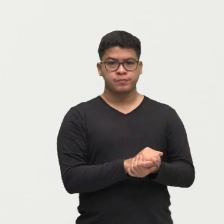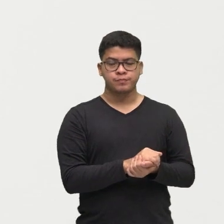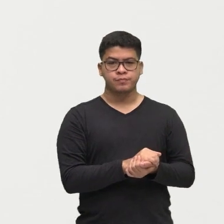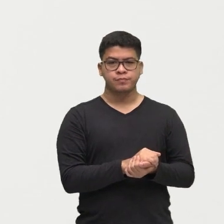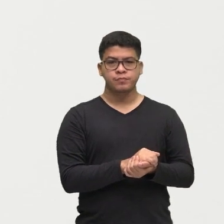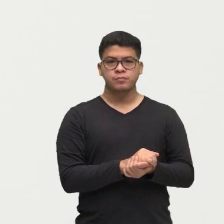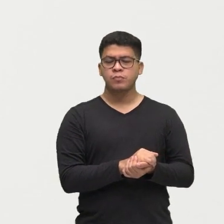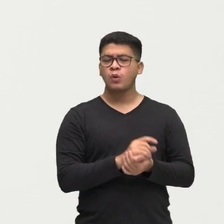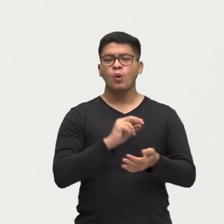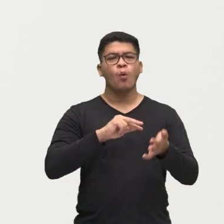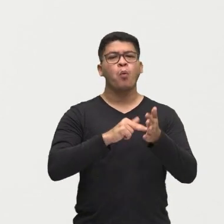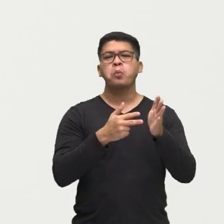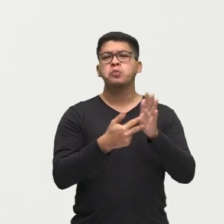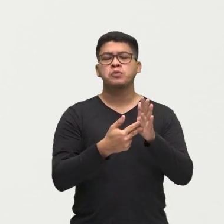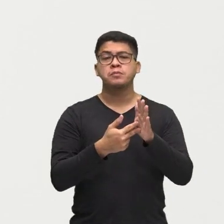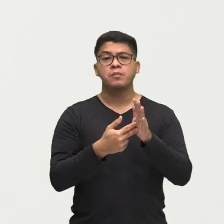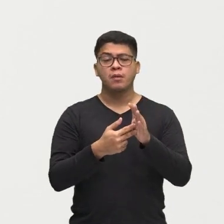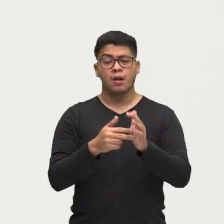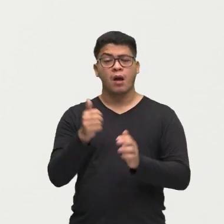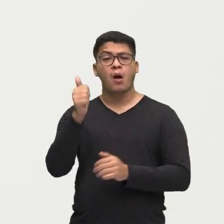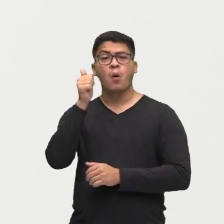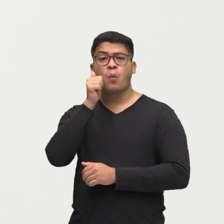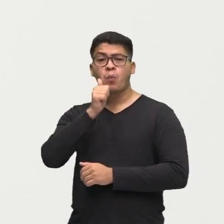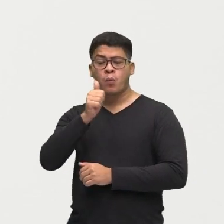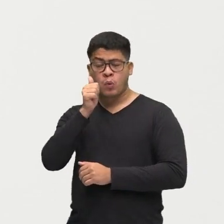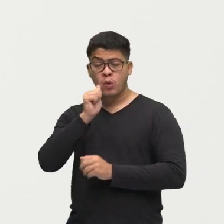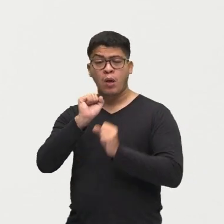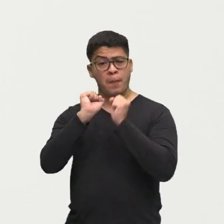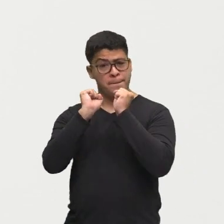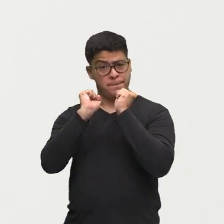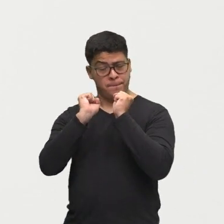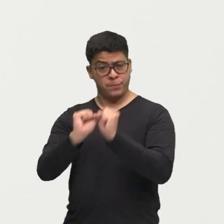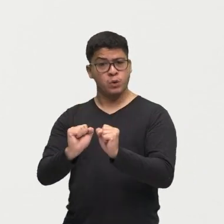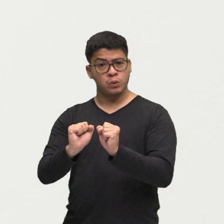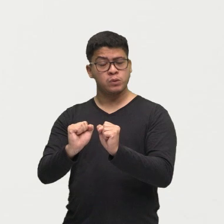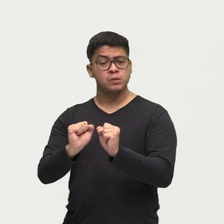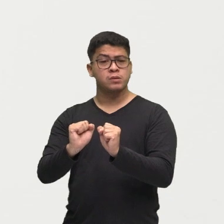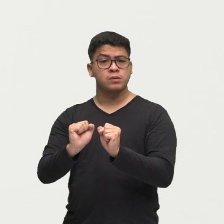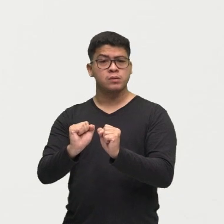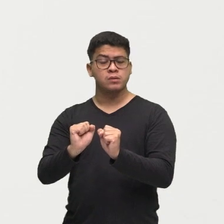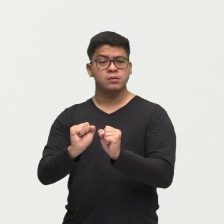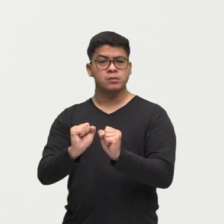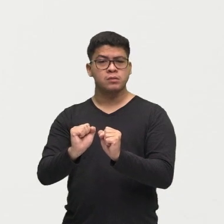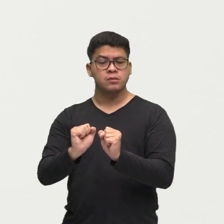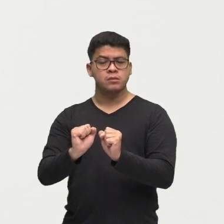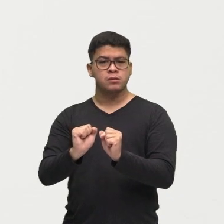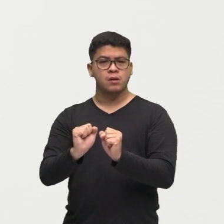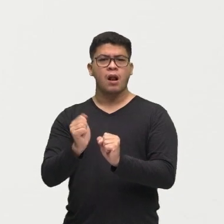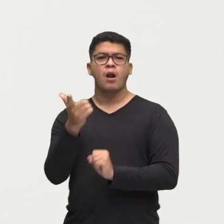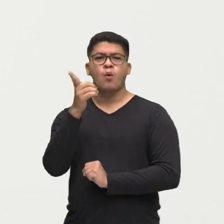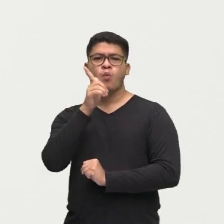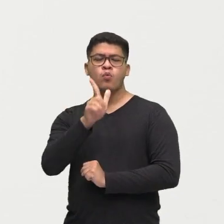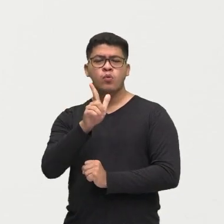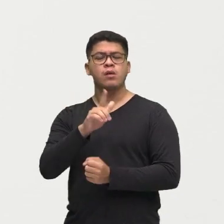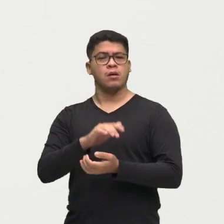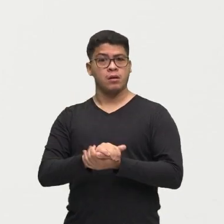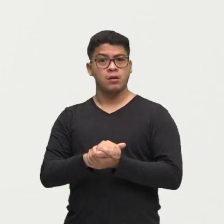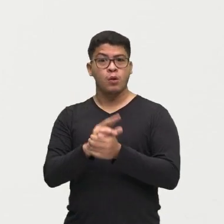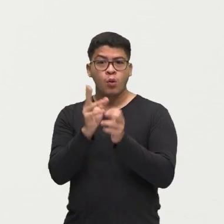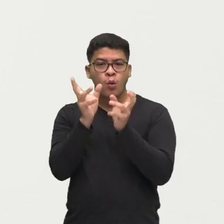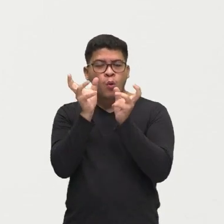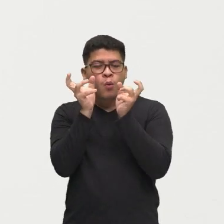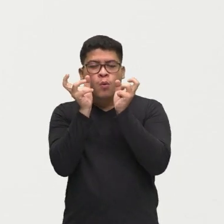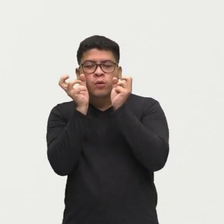aí? Ela pode, né? No caso, ela pôde, ela teve possibilidade de